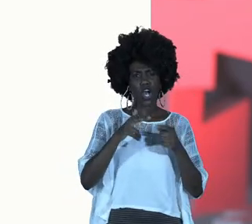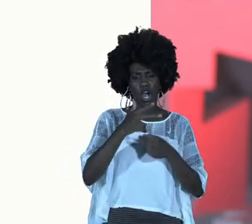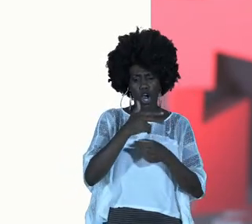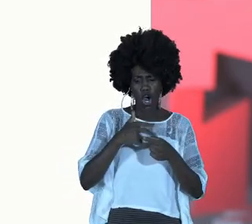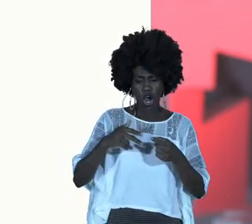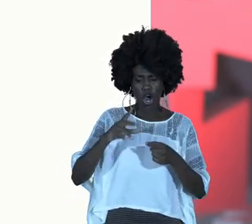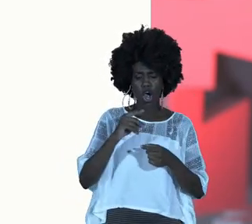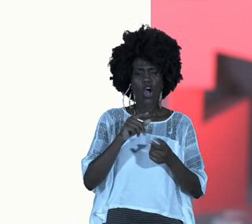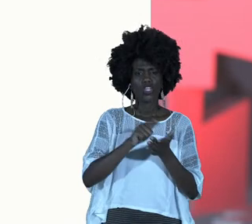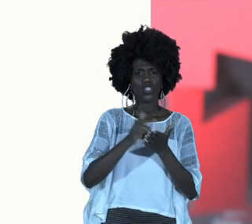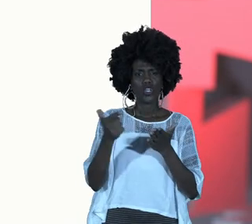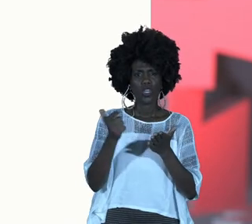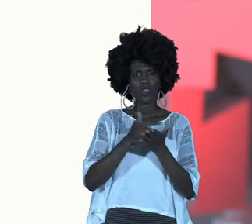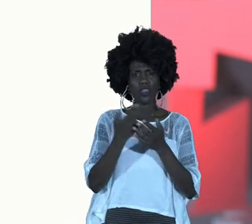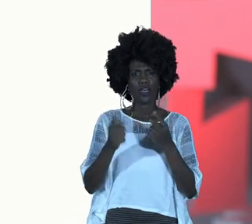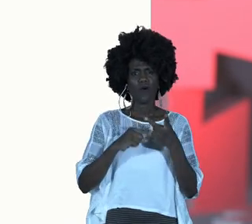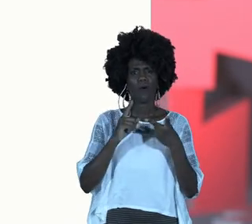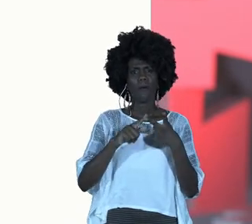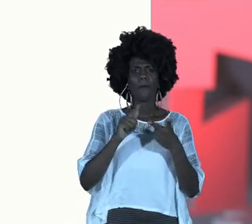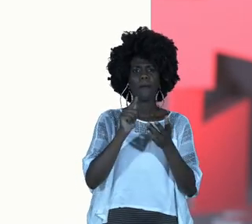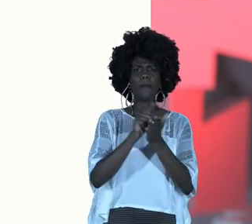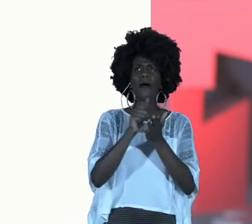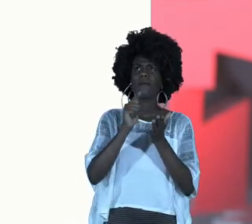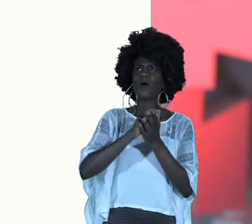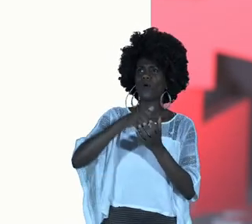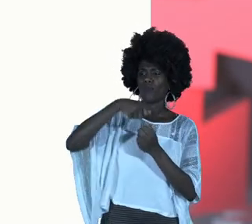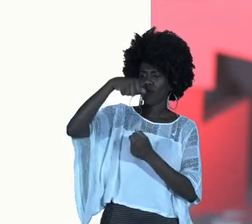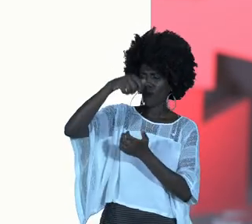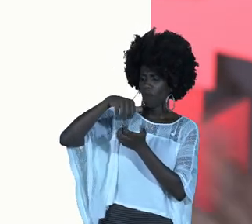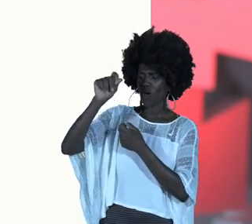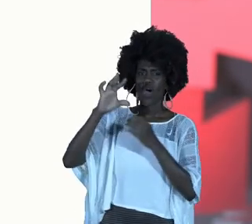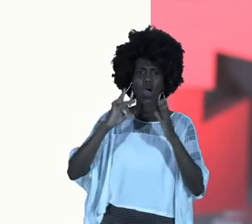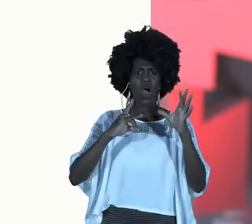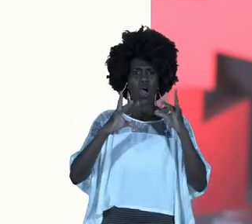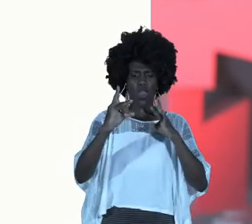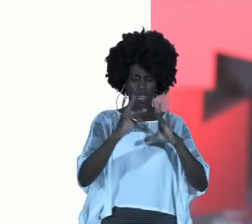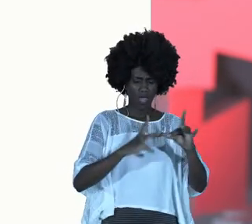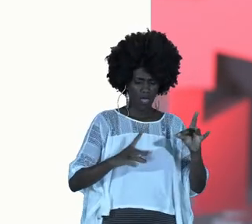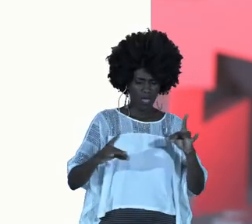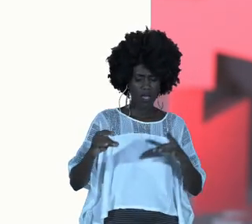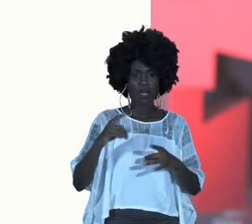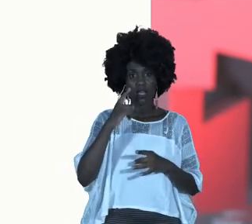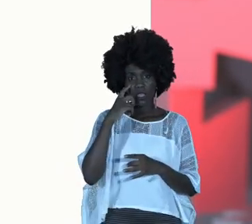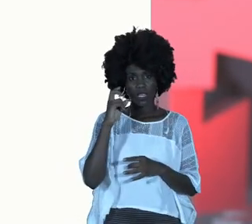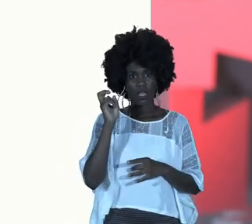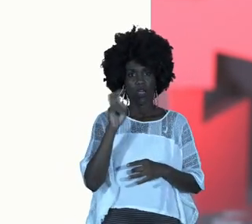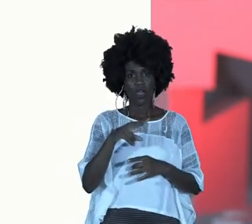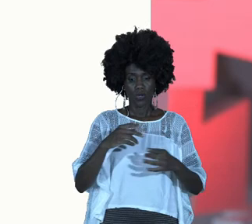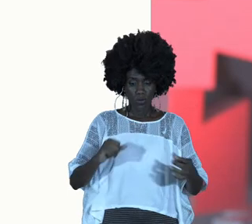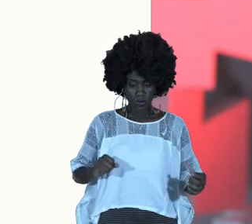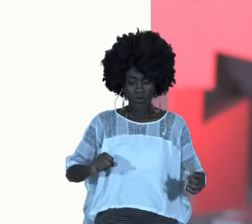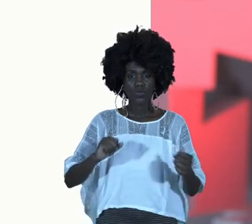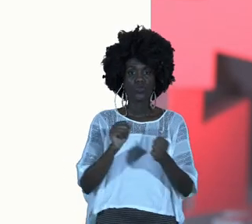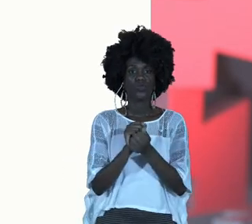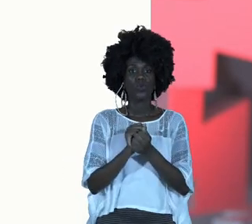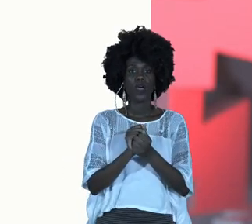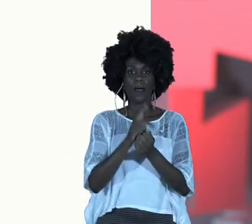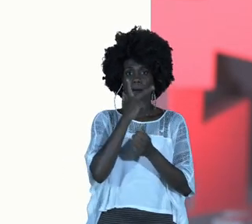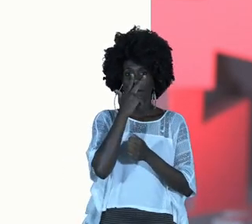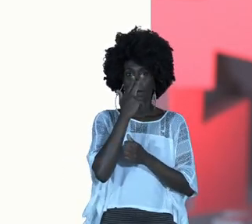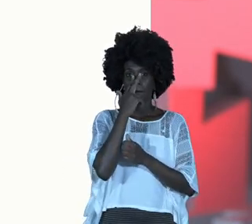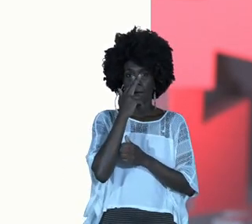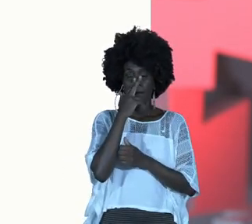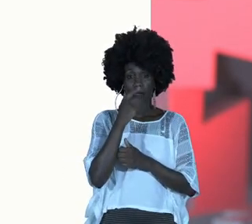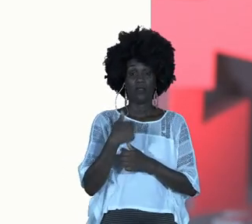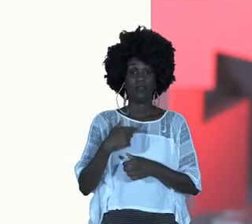de papel de parede, desenho. E são coisas tão distintas que, quando colocadas juntas, elas criam uma